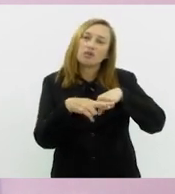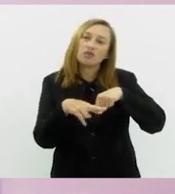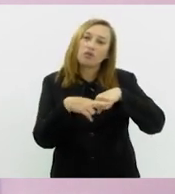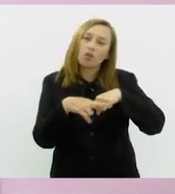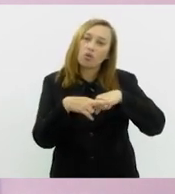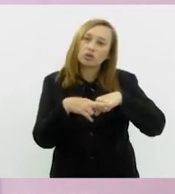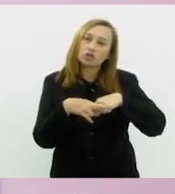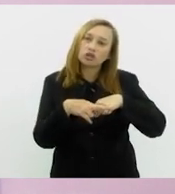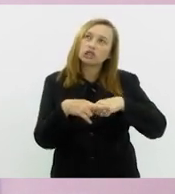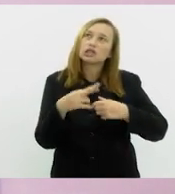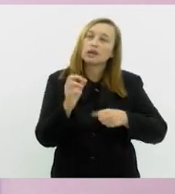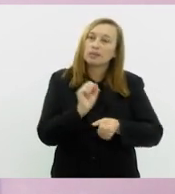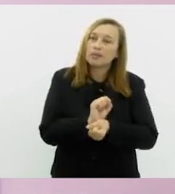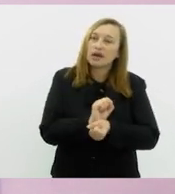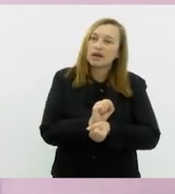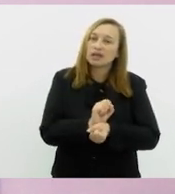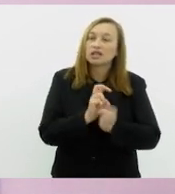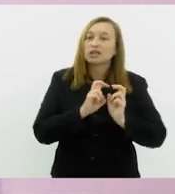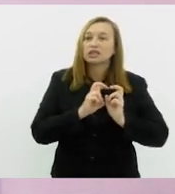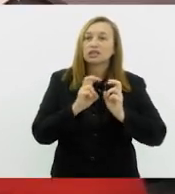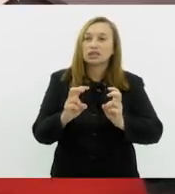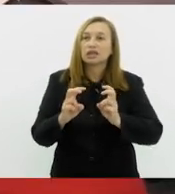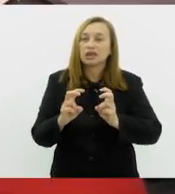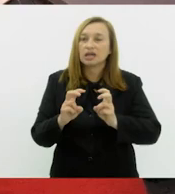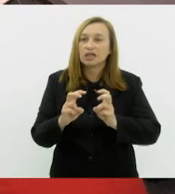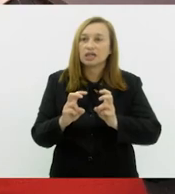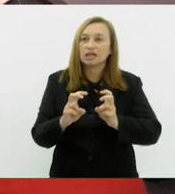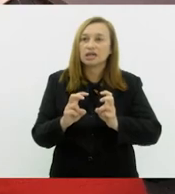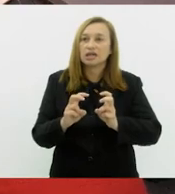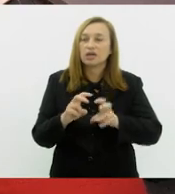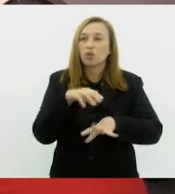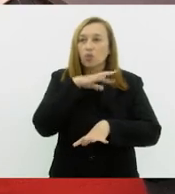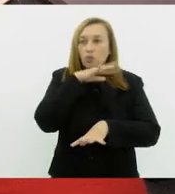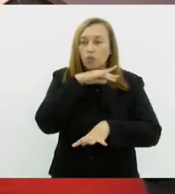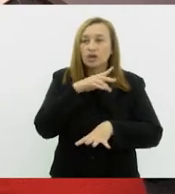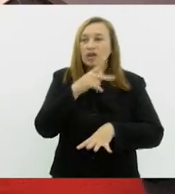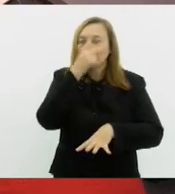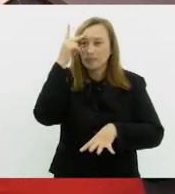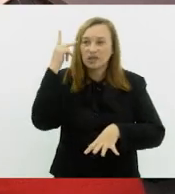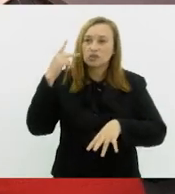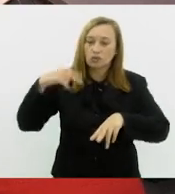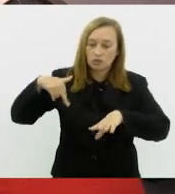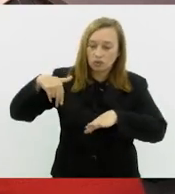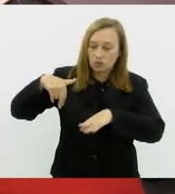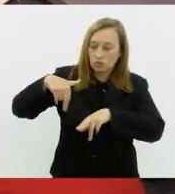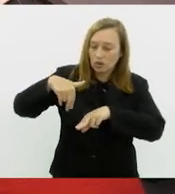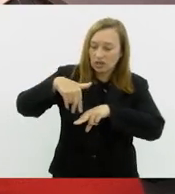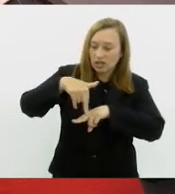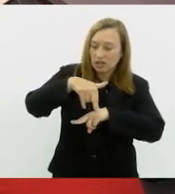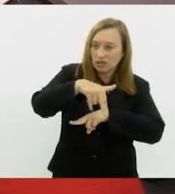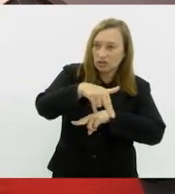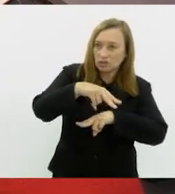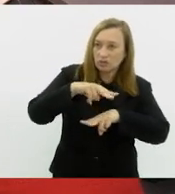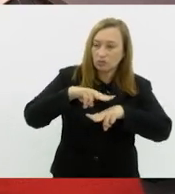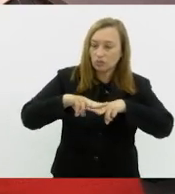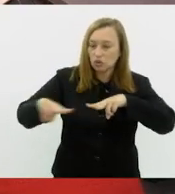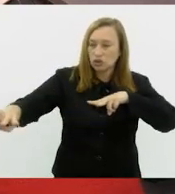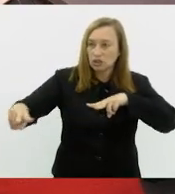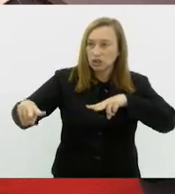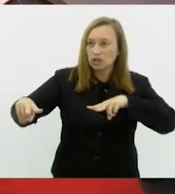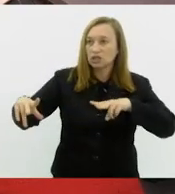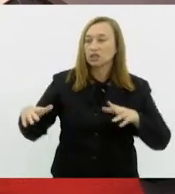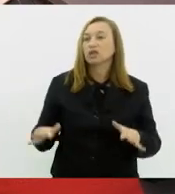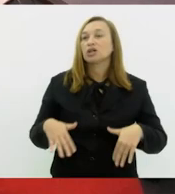gente teve trem de Scarliano e pessoas andando sobre os trilhos. E como